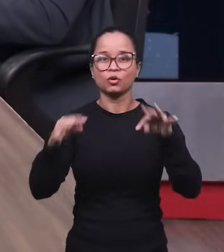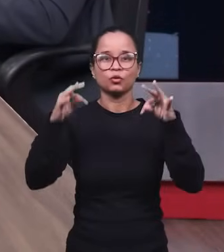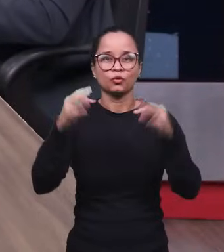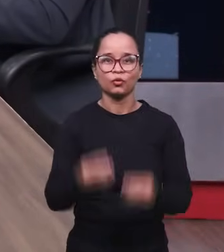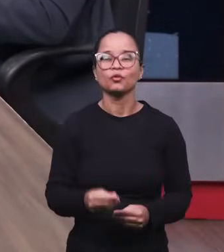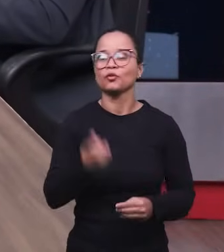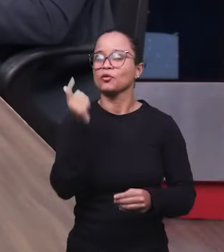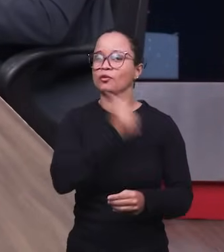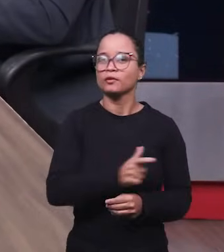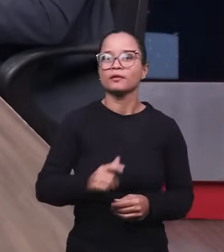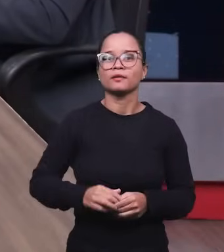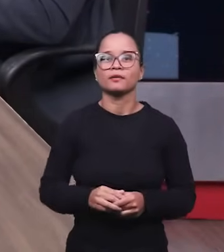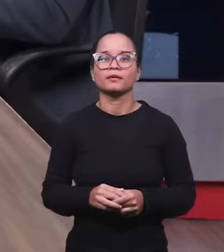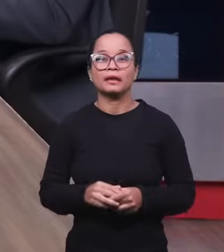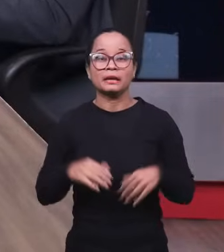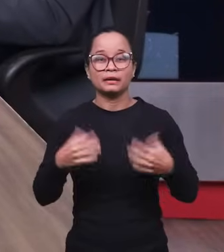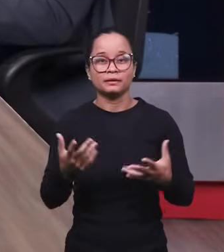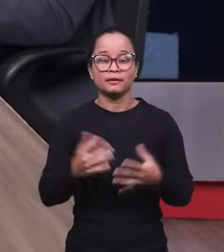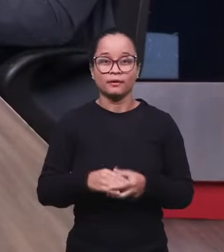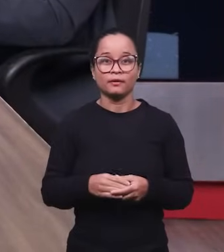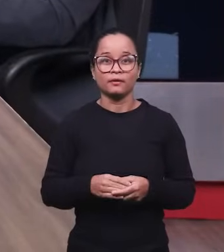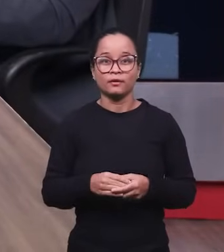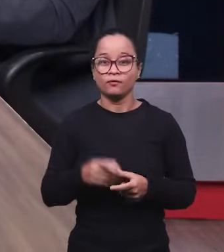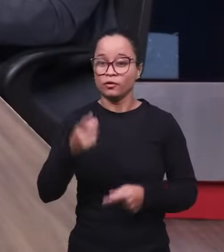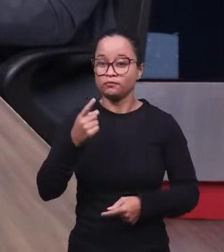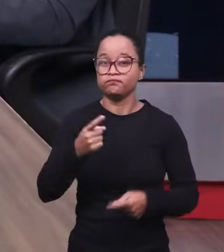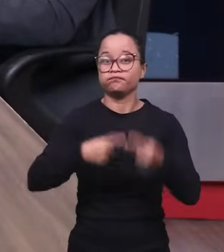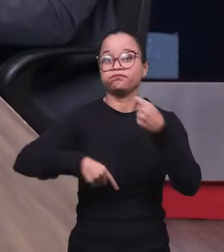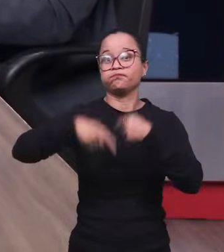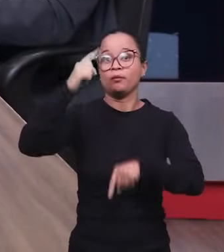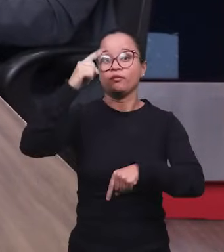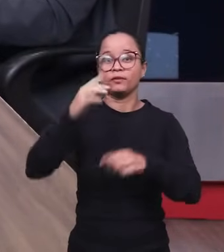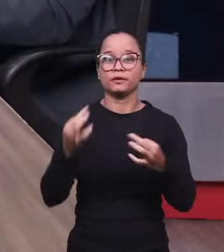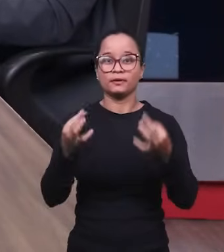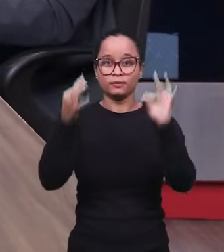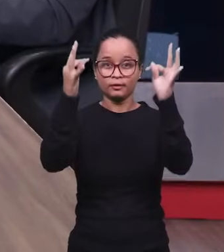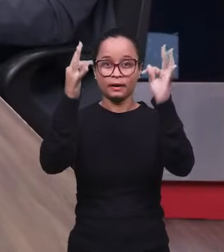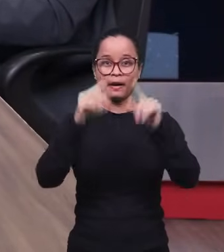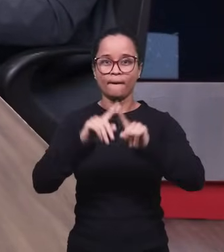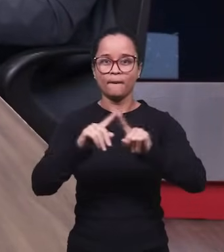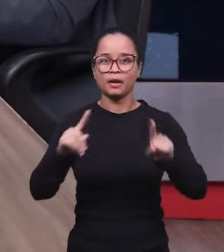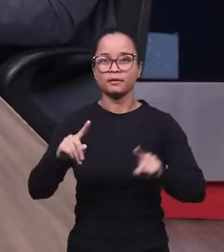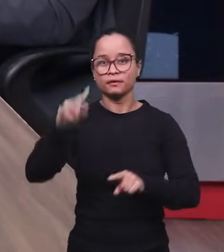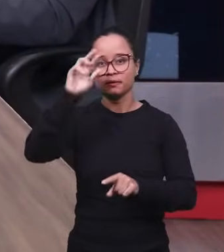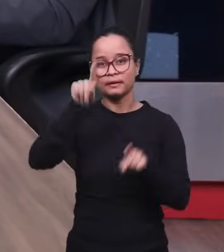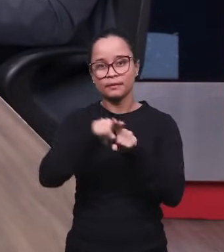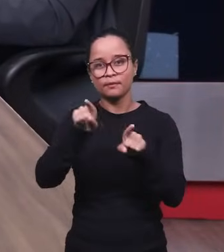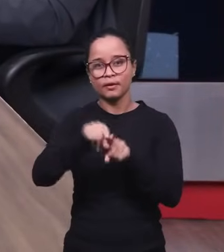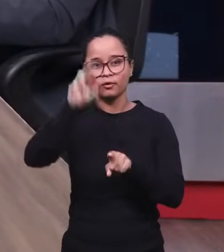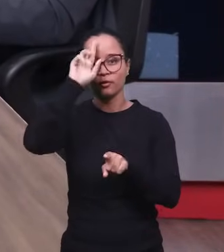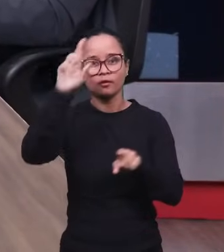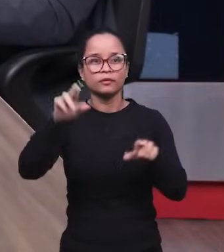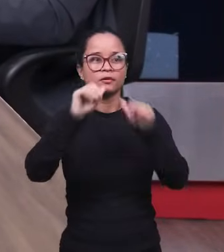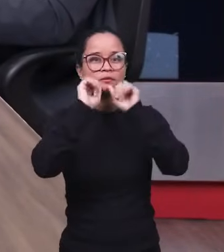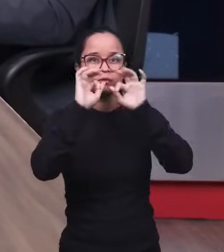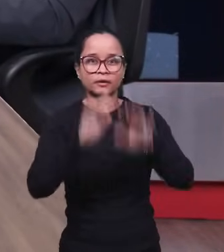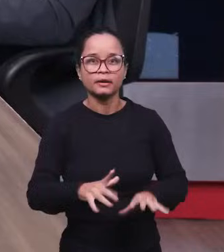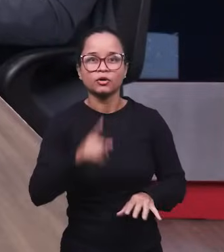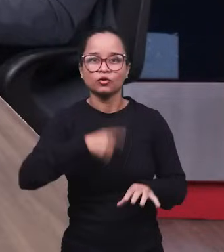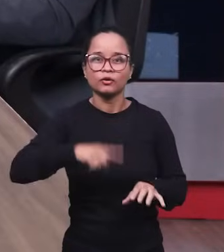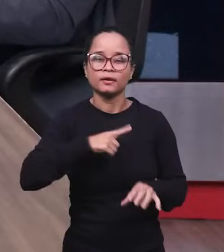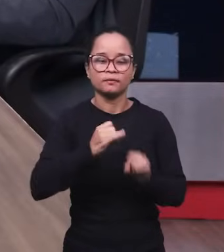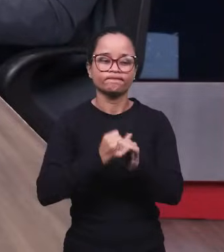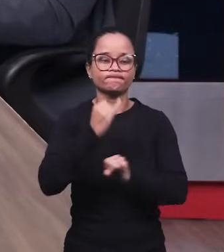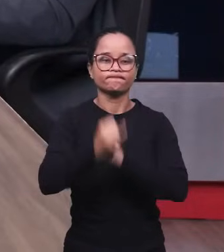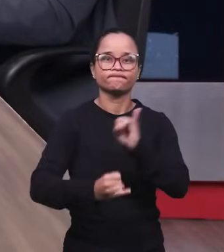o recurso. E aí foi um salto tecnológico, mas também foi uma providência do Senhor para que hoje nós tivéssemos essa transmissão